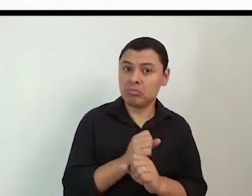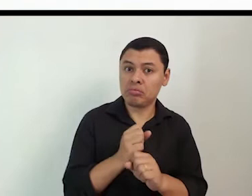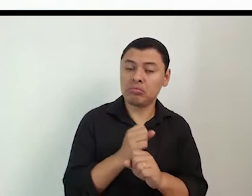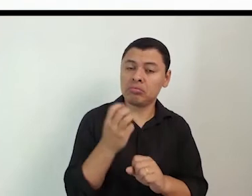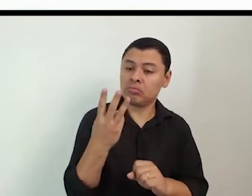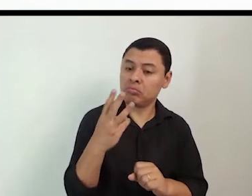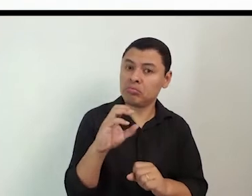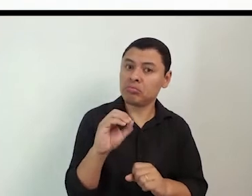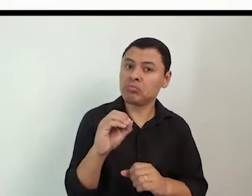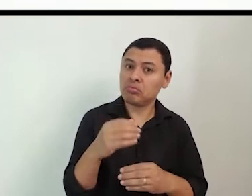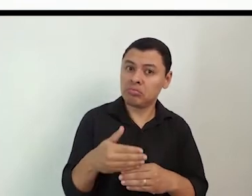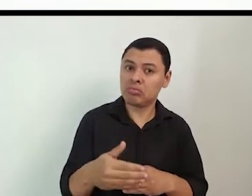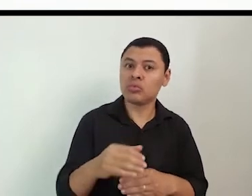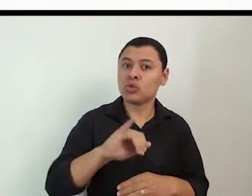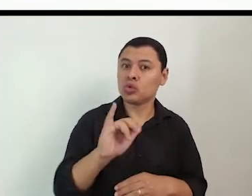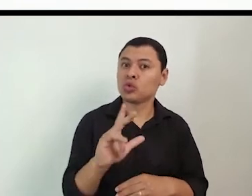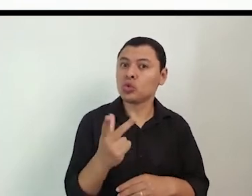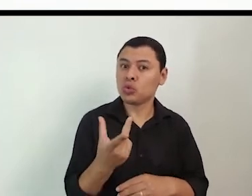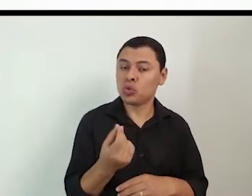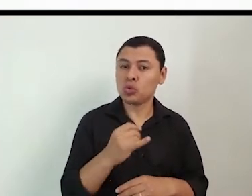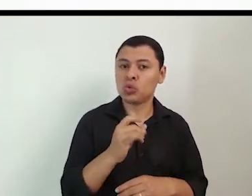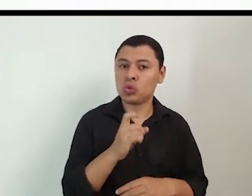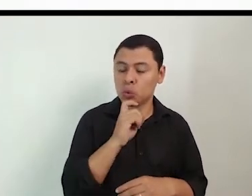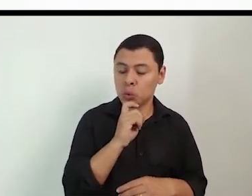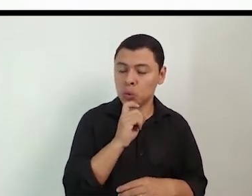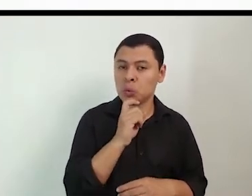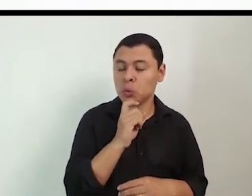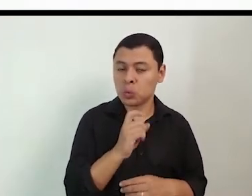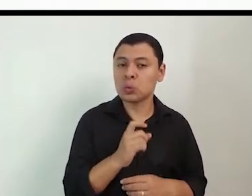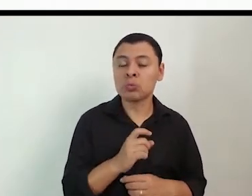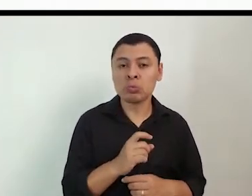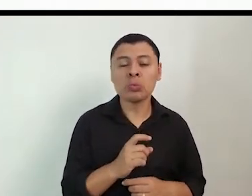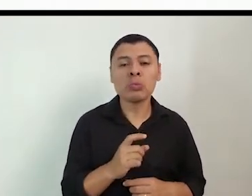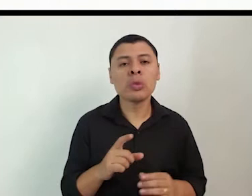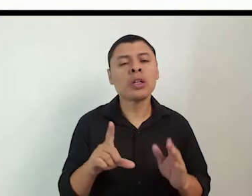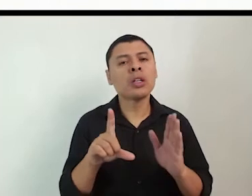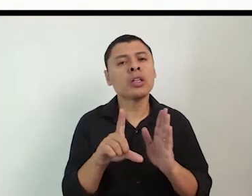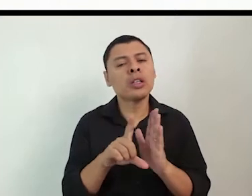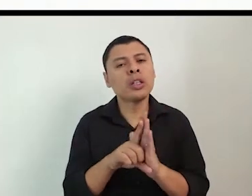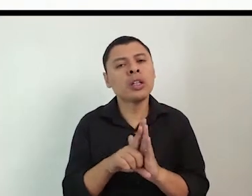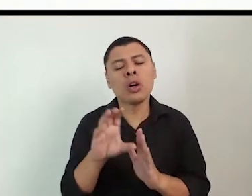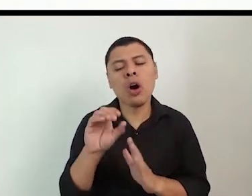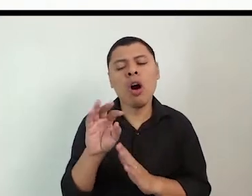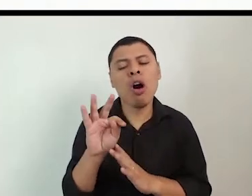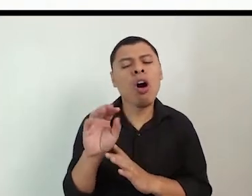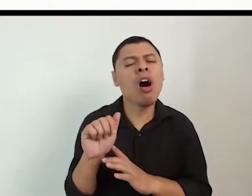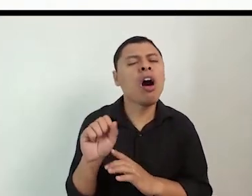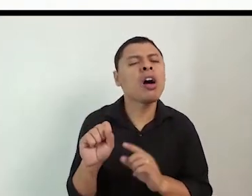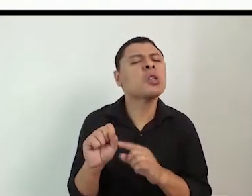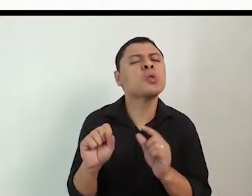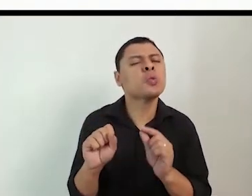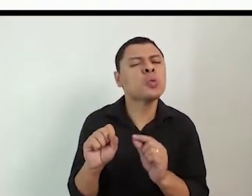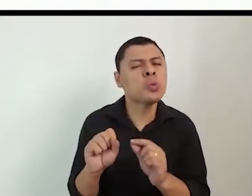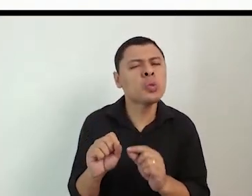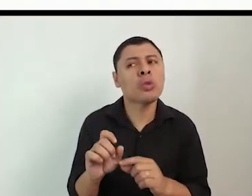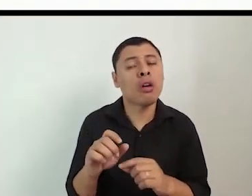e basicamente ela serve para estimular as empresas a contratarem pessoas